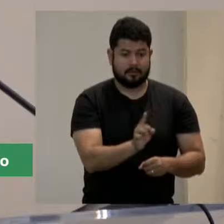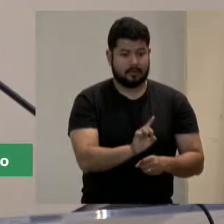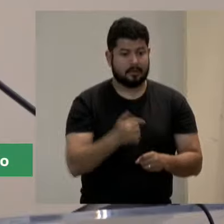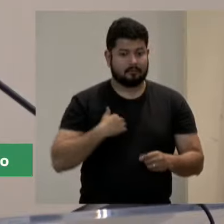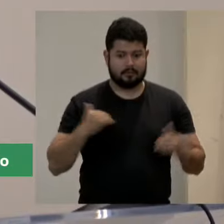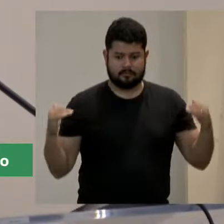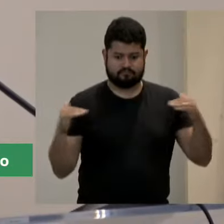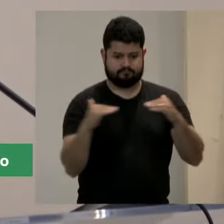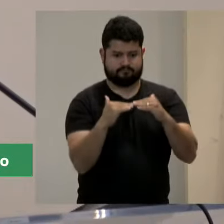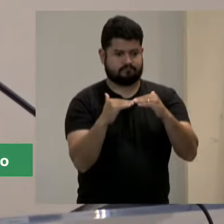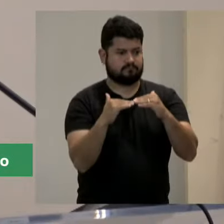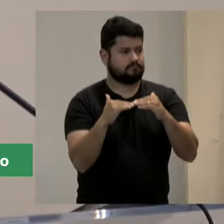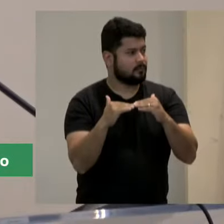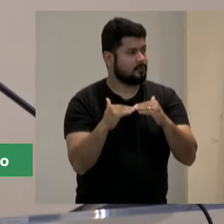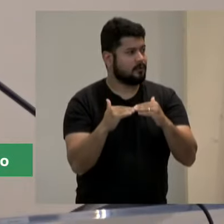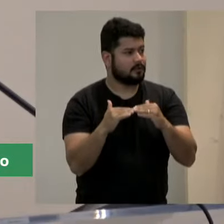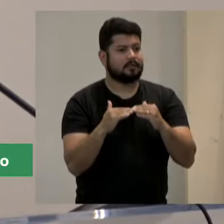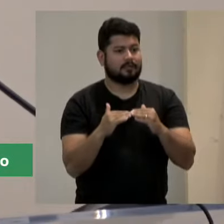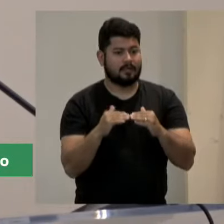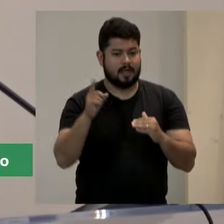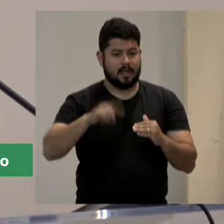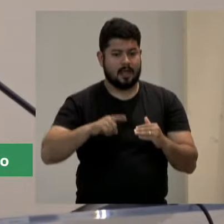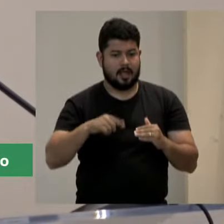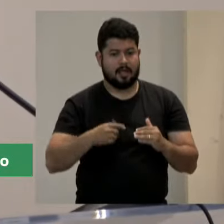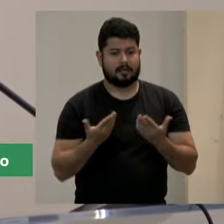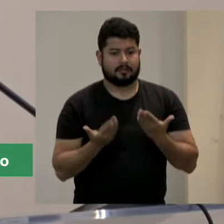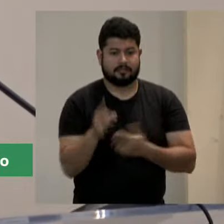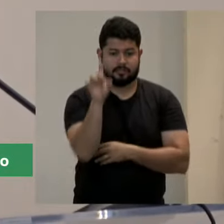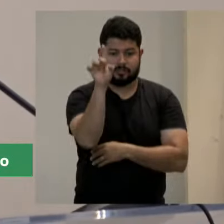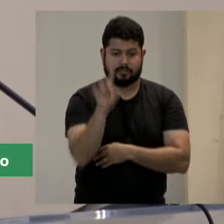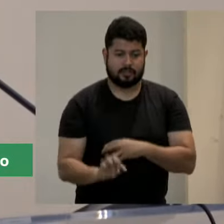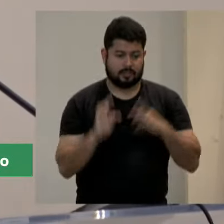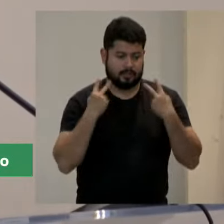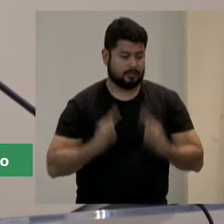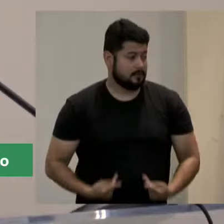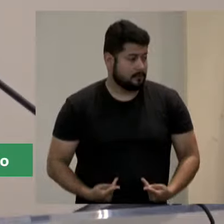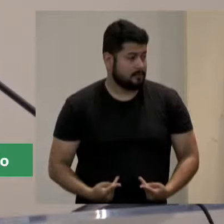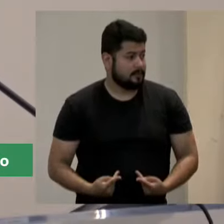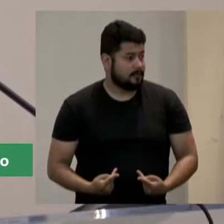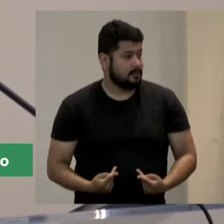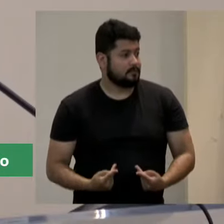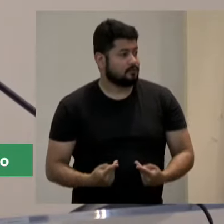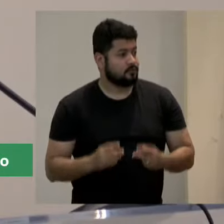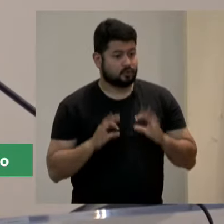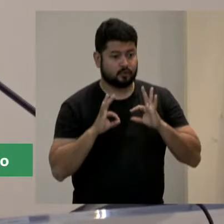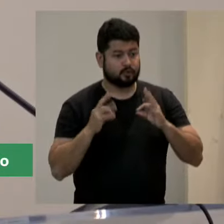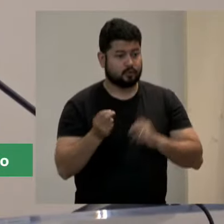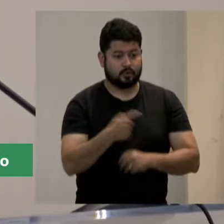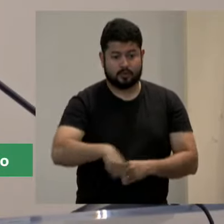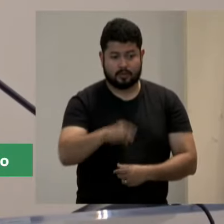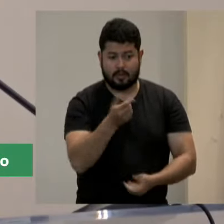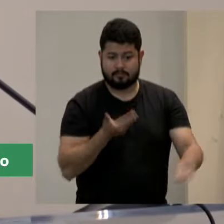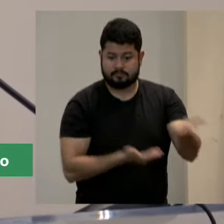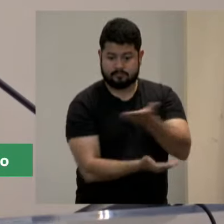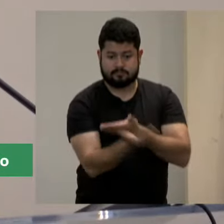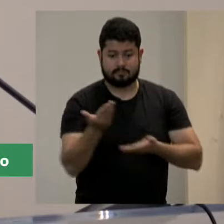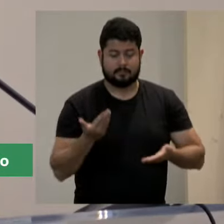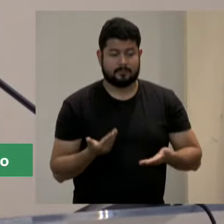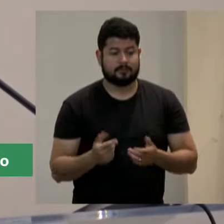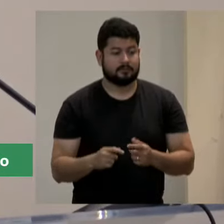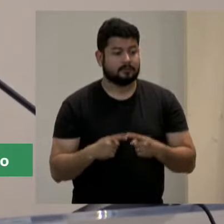igual. Igual em quê? Dignidade humana. Princípios de direitos humanos que todos nós compartilhamos aqui, né?